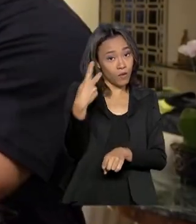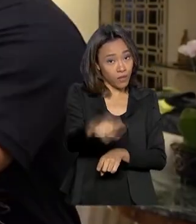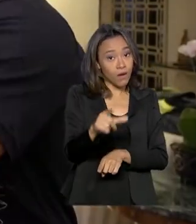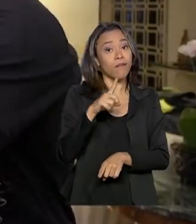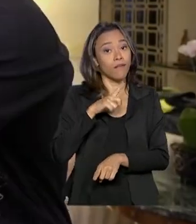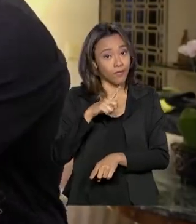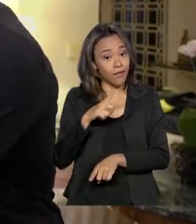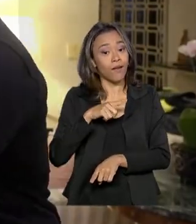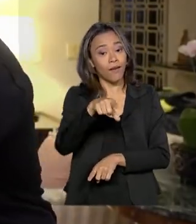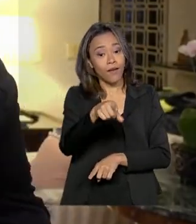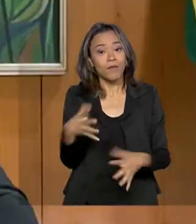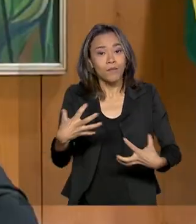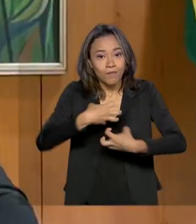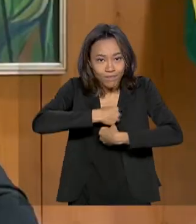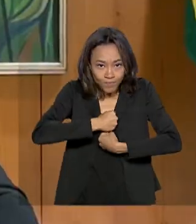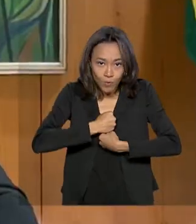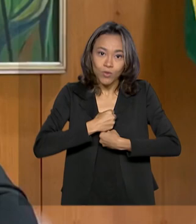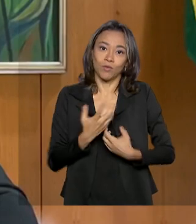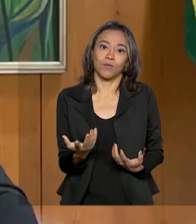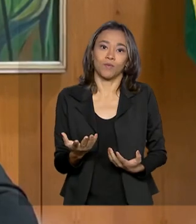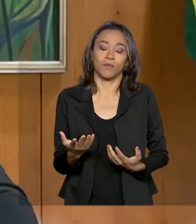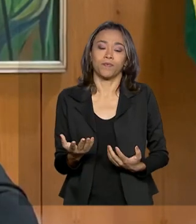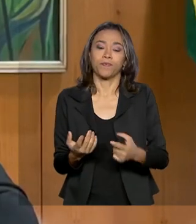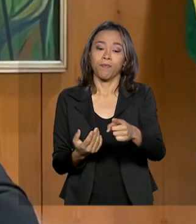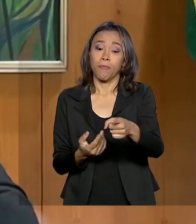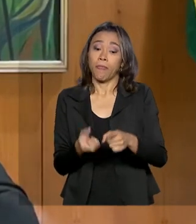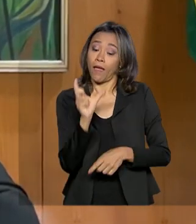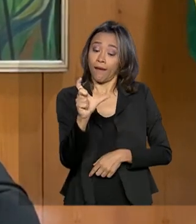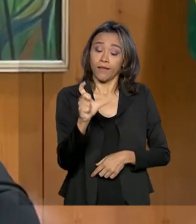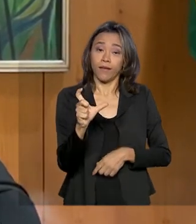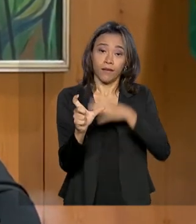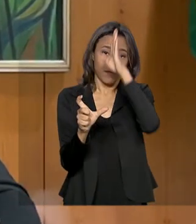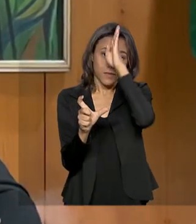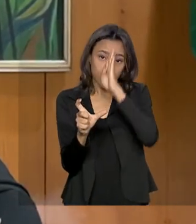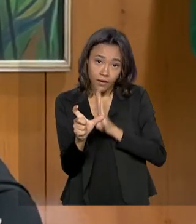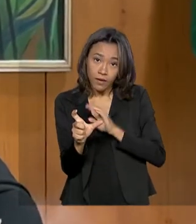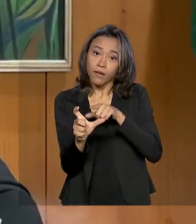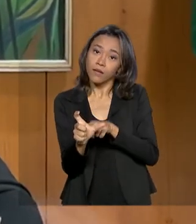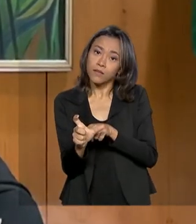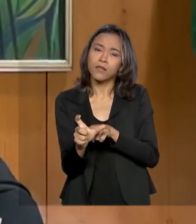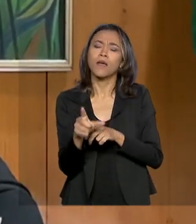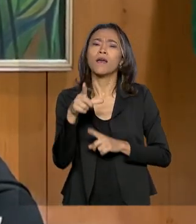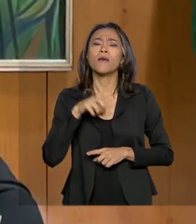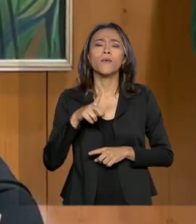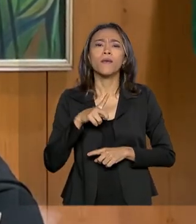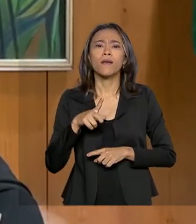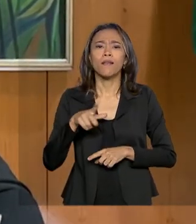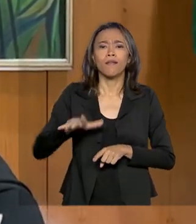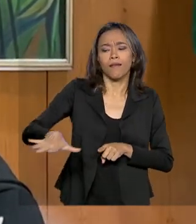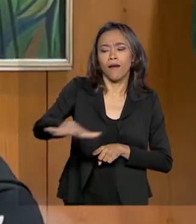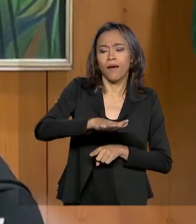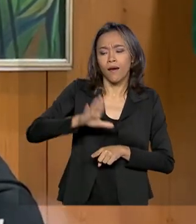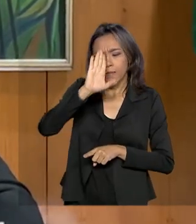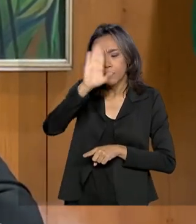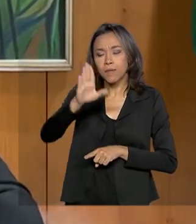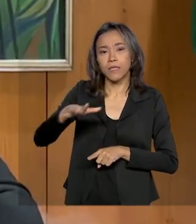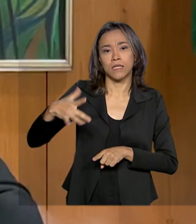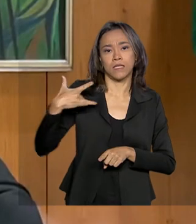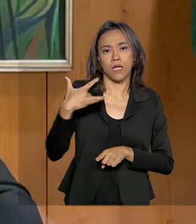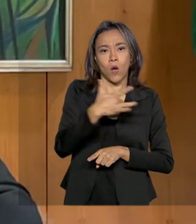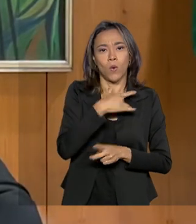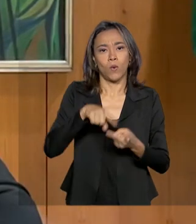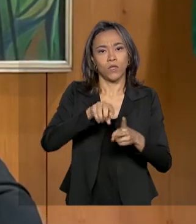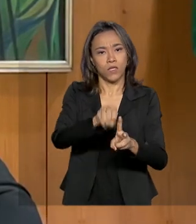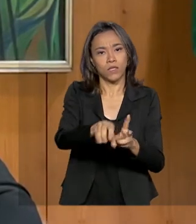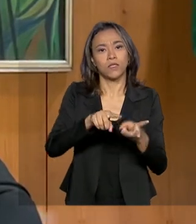TV, Marcos Mion. A carteira é gratuita e garante prioridade nas áreas de saúde, educação